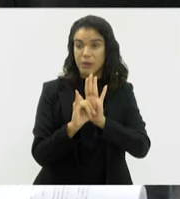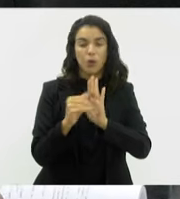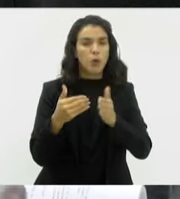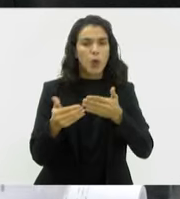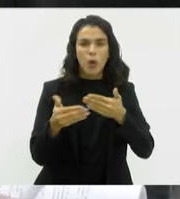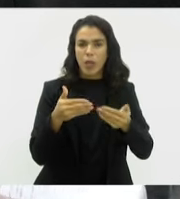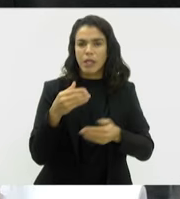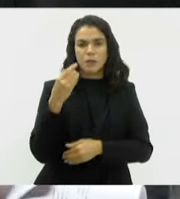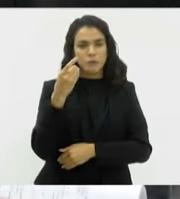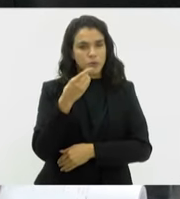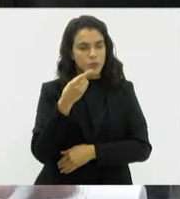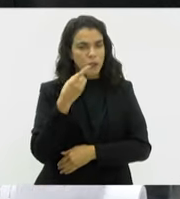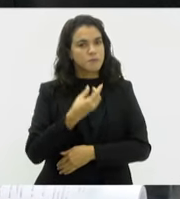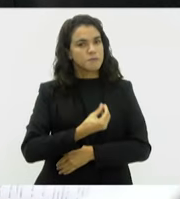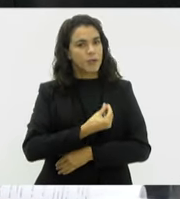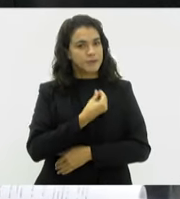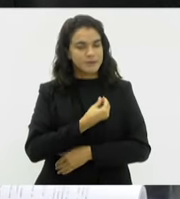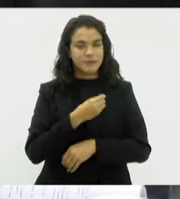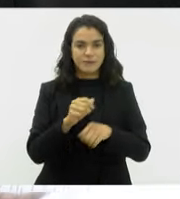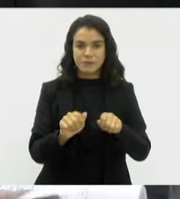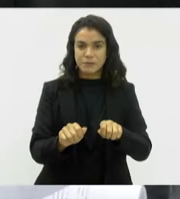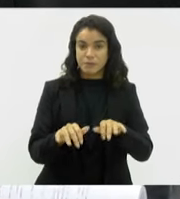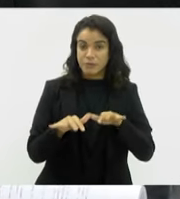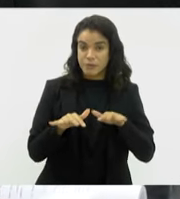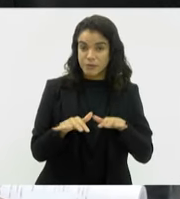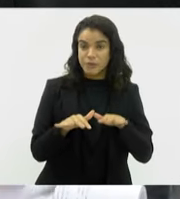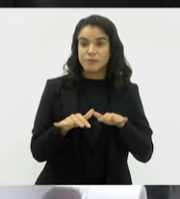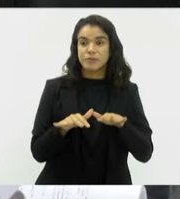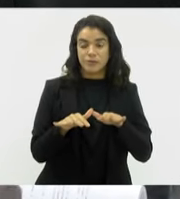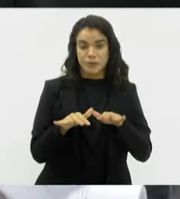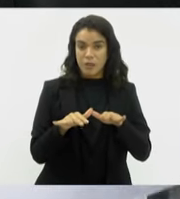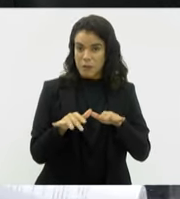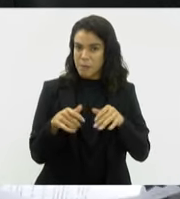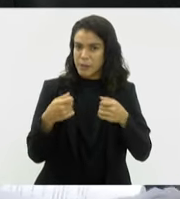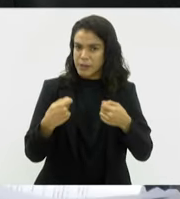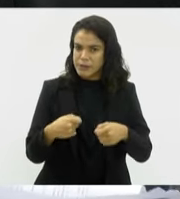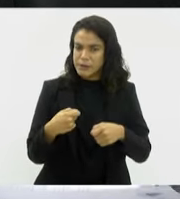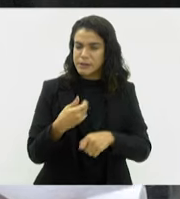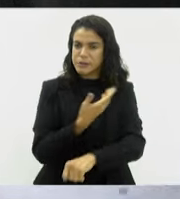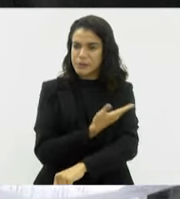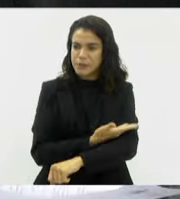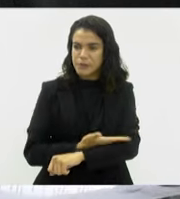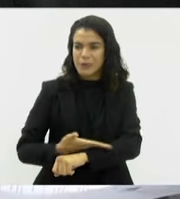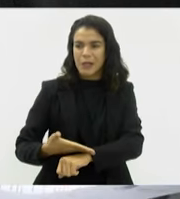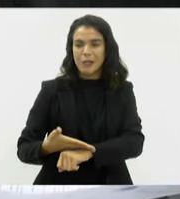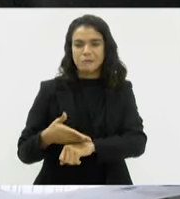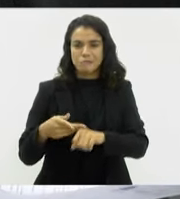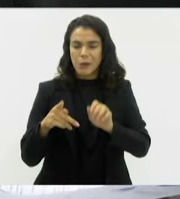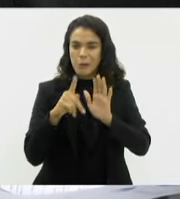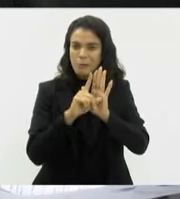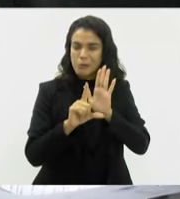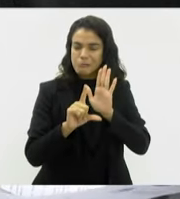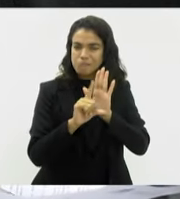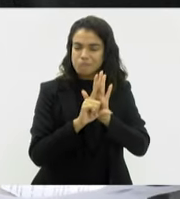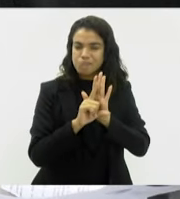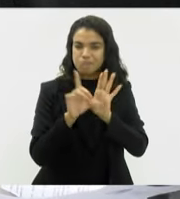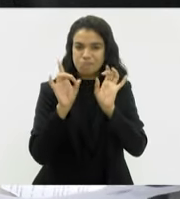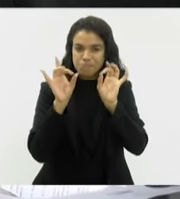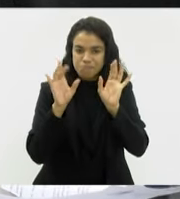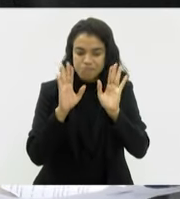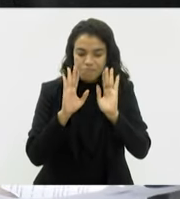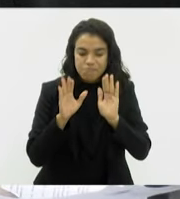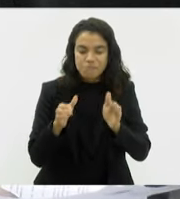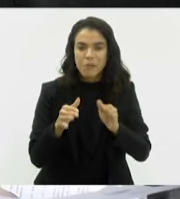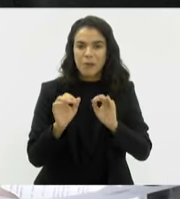casa participe de qualquer sessão, sobretudo a nossa, e que tem que ser um hábito. Aqueles que têm um projeto em especial para fazer